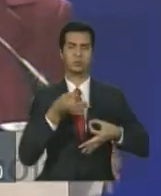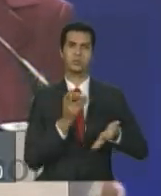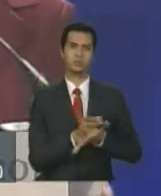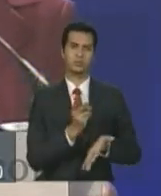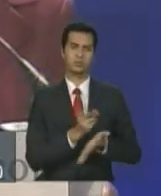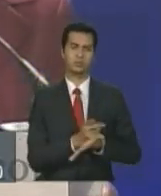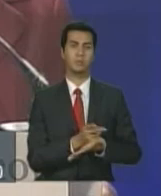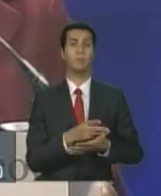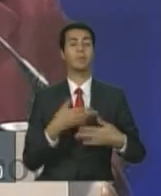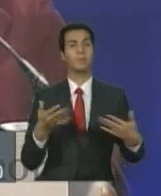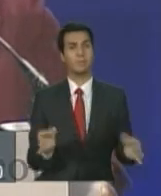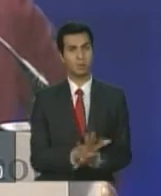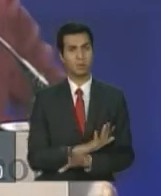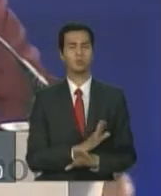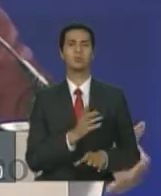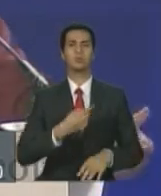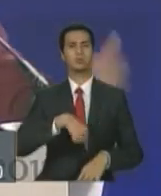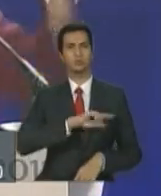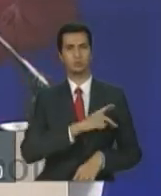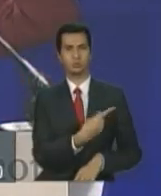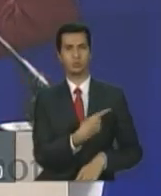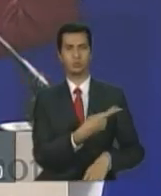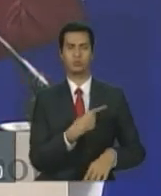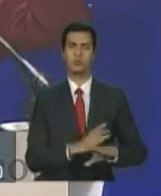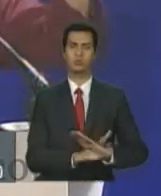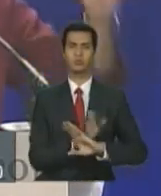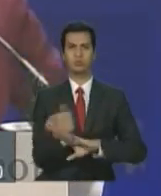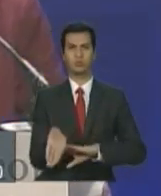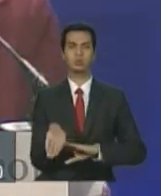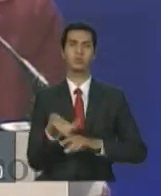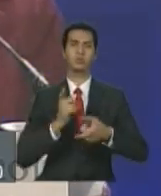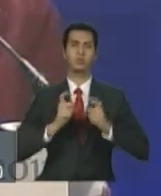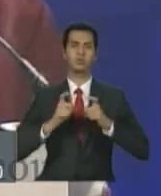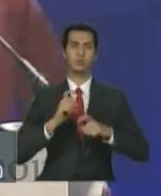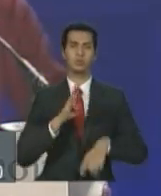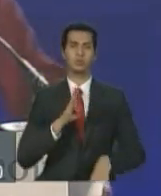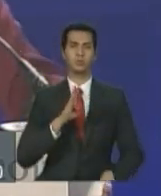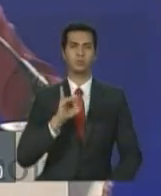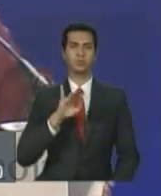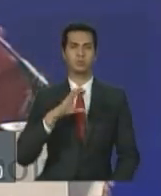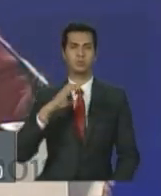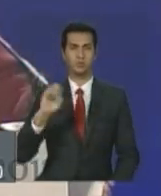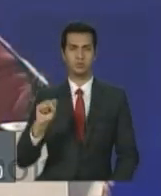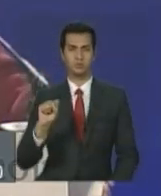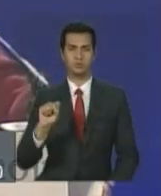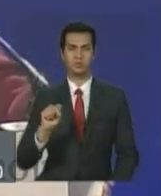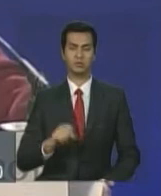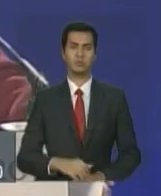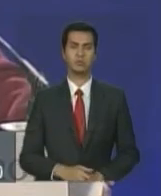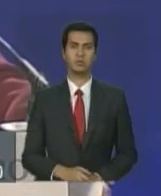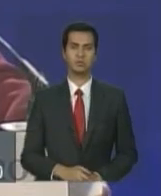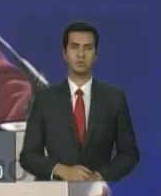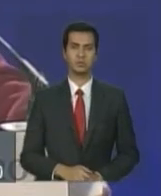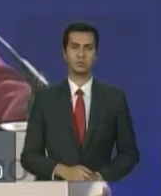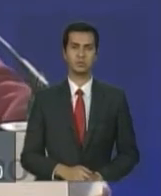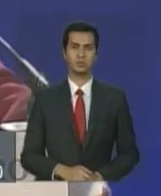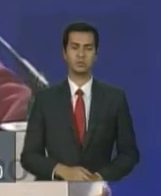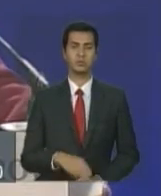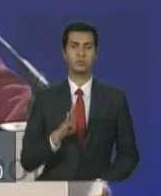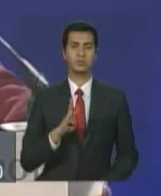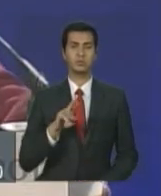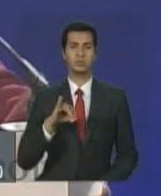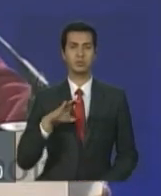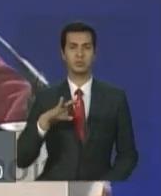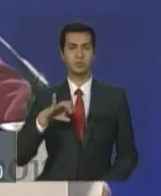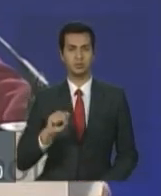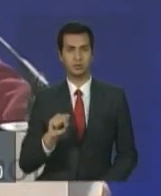do G20, na reunião do G20, aliás, desculpa, dos BRICS. Na reunião dos BRICS, os BRICS